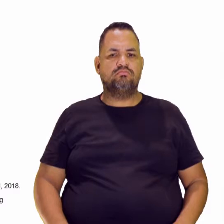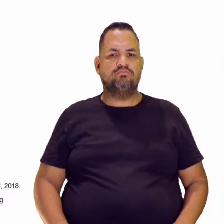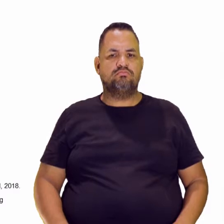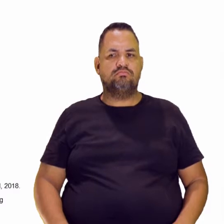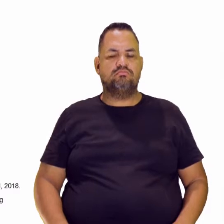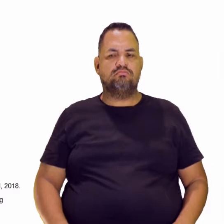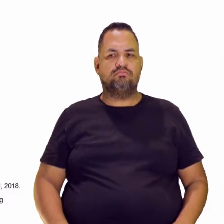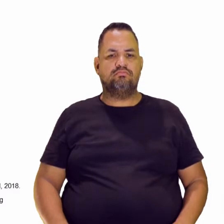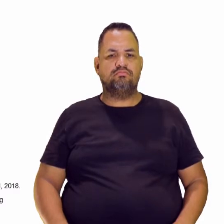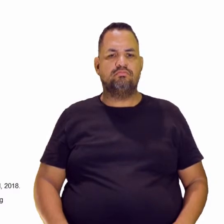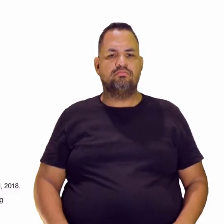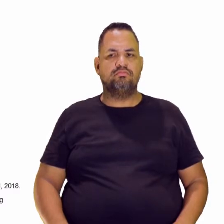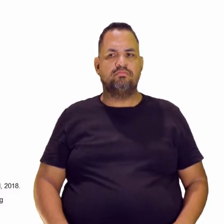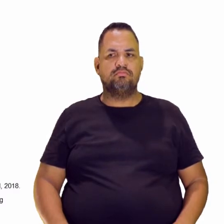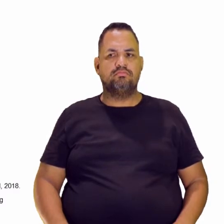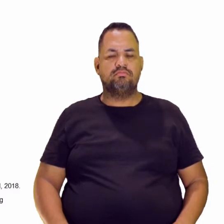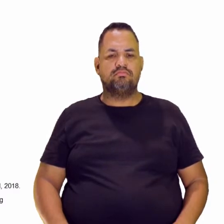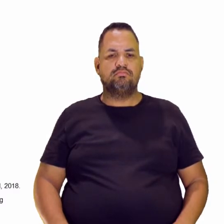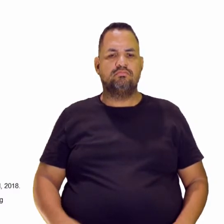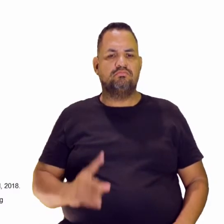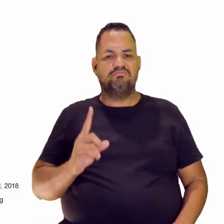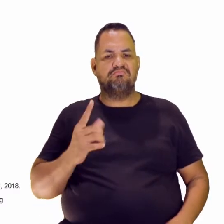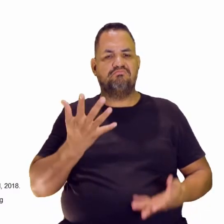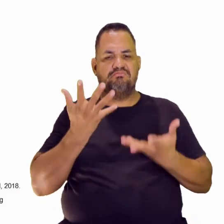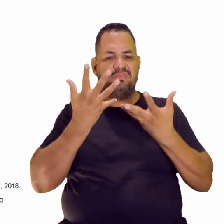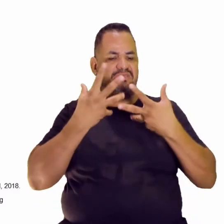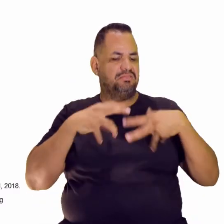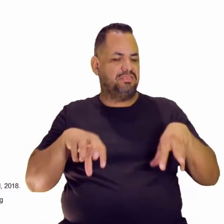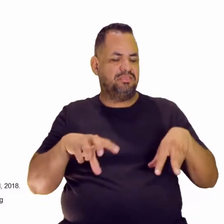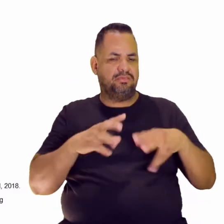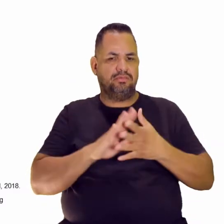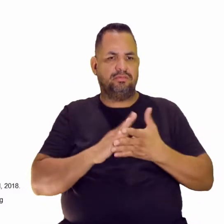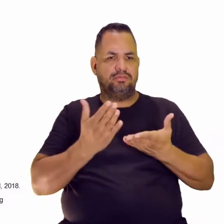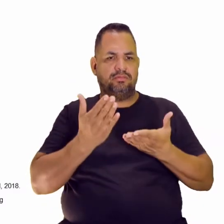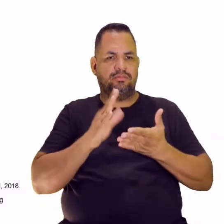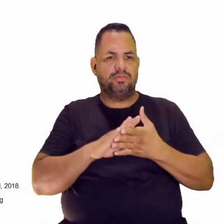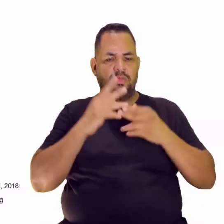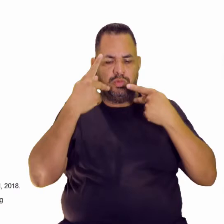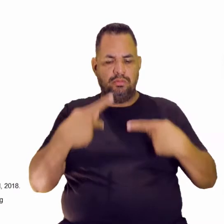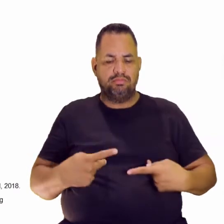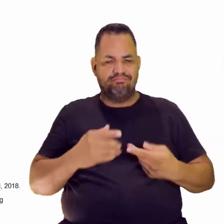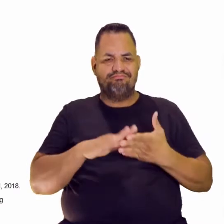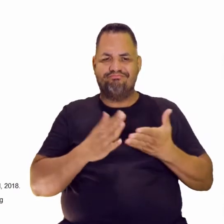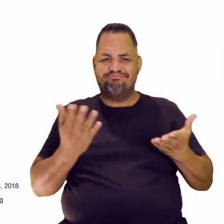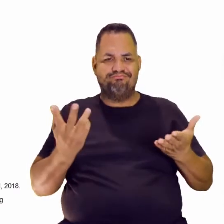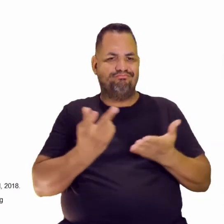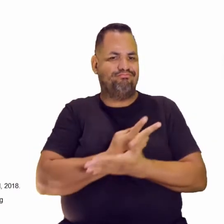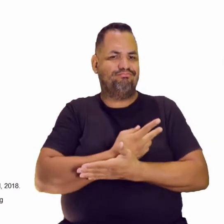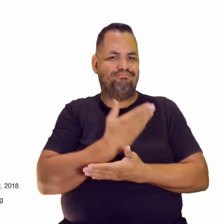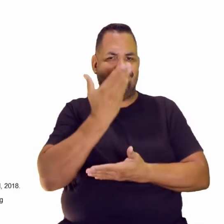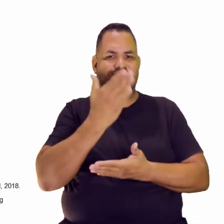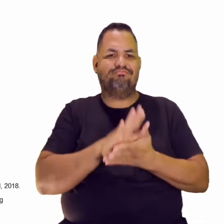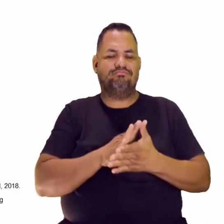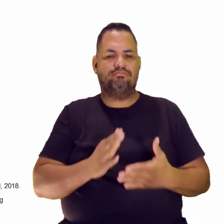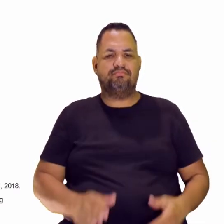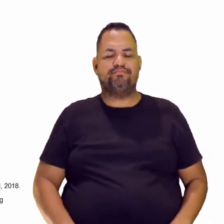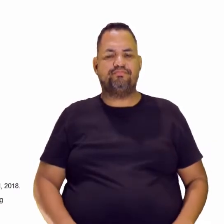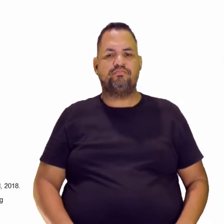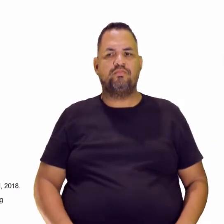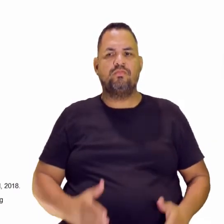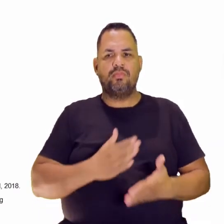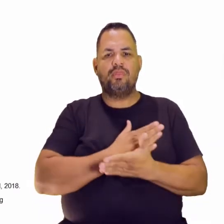muito. Ele não achava justo um ser humano ser tratado daquela maneira. Então,